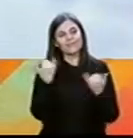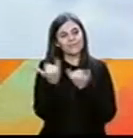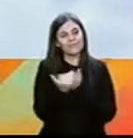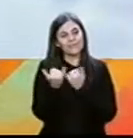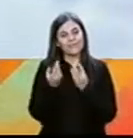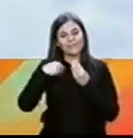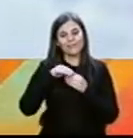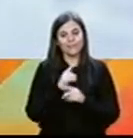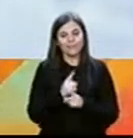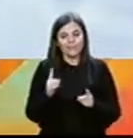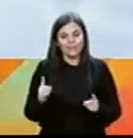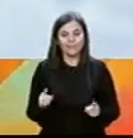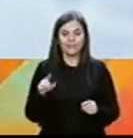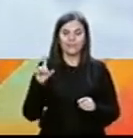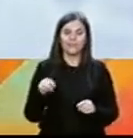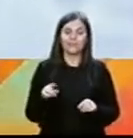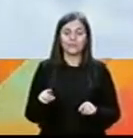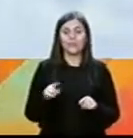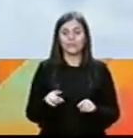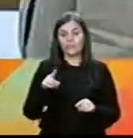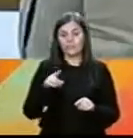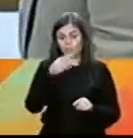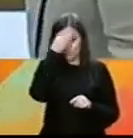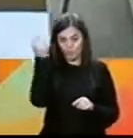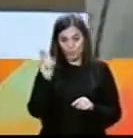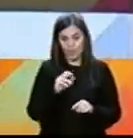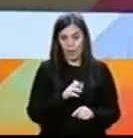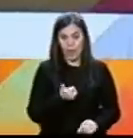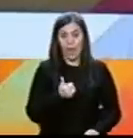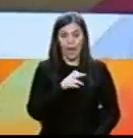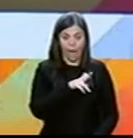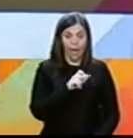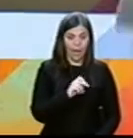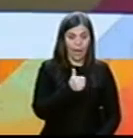Pronto. E, portanto, não te esqueceste das beterrabas, por exemplo. Não me esqueci dos rabanetes.